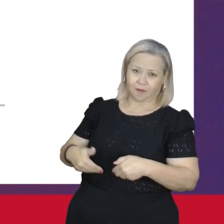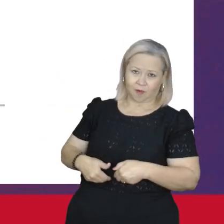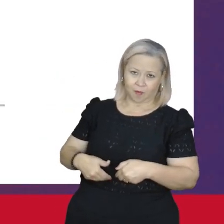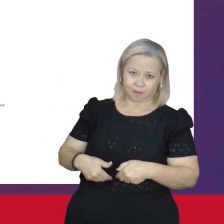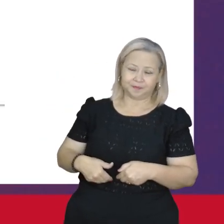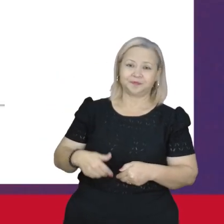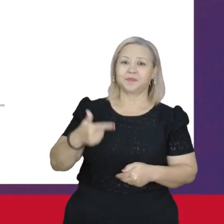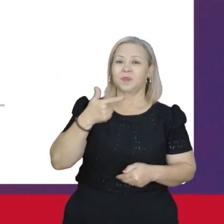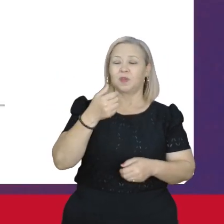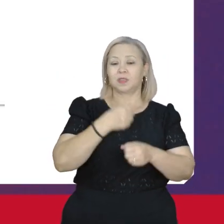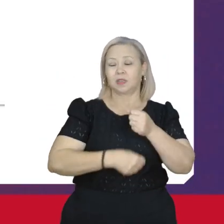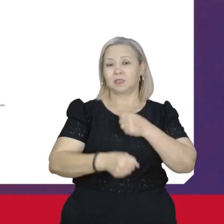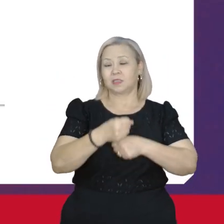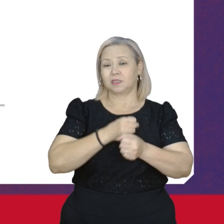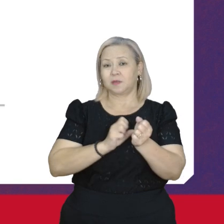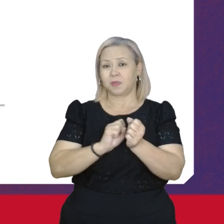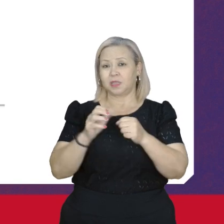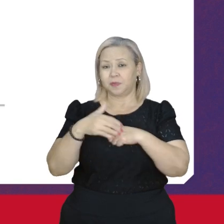da pandemia,